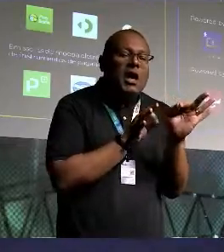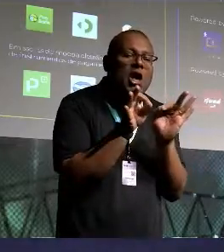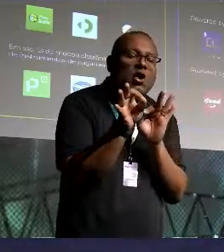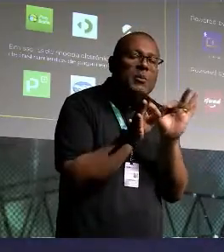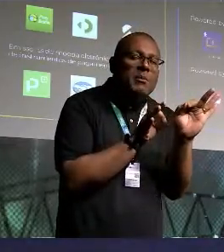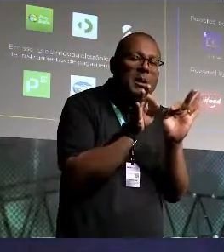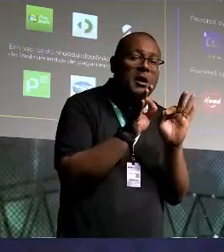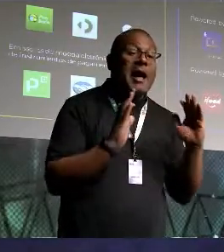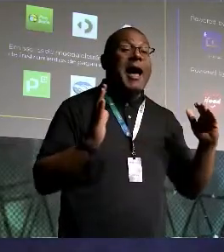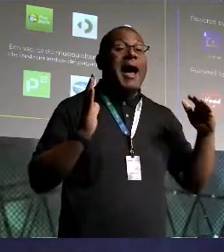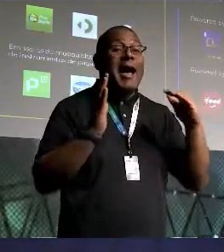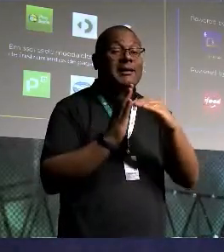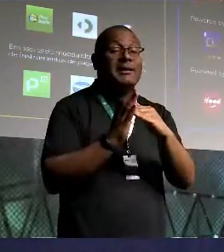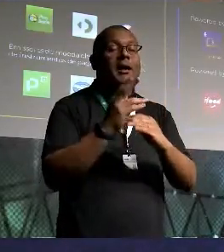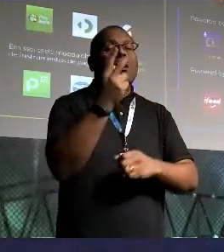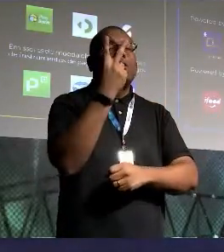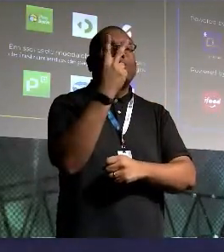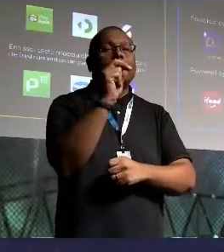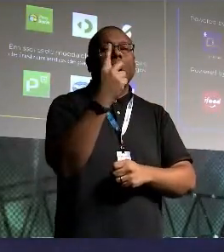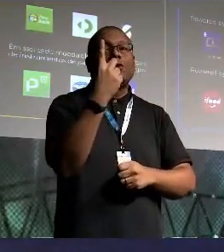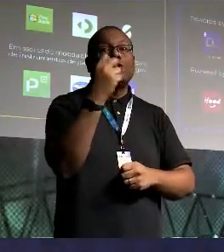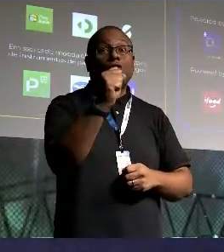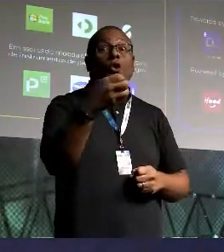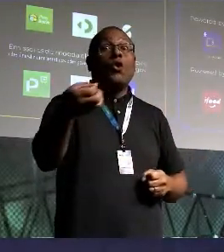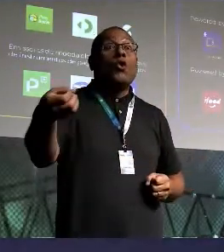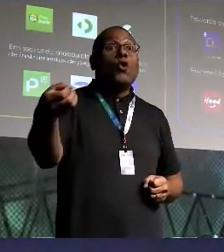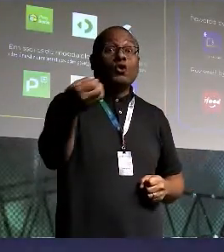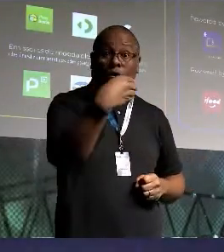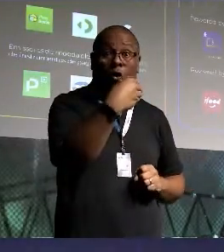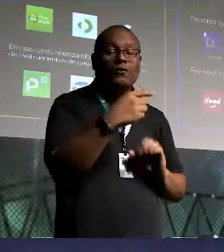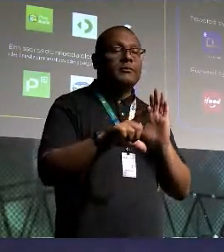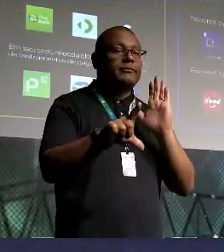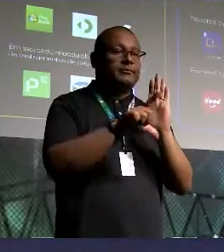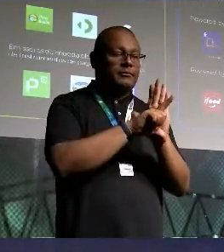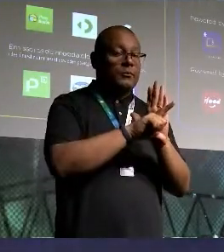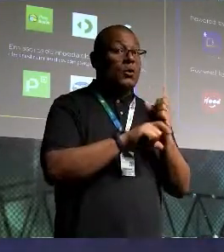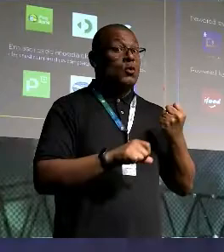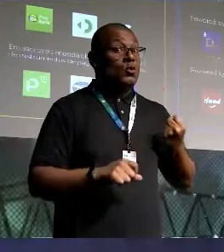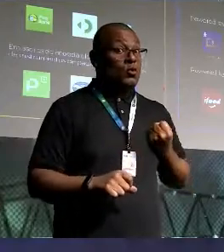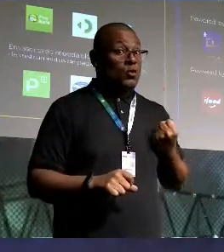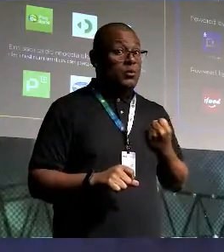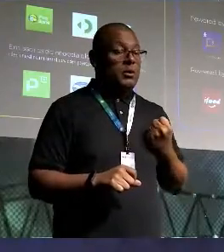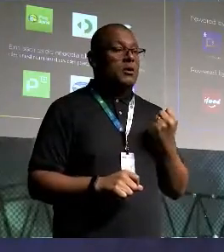chegar em 2018 e uma nova circular,